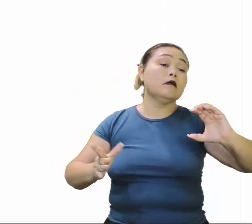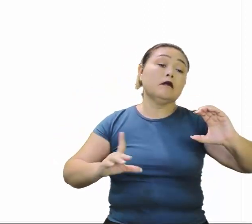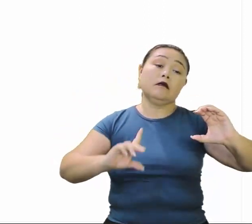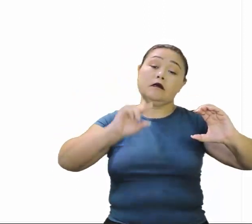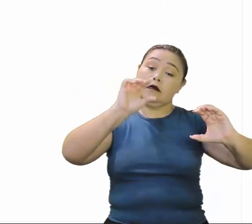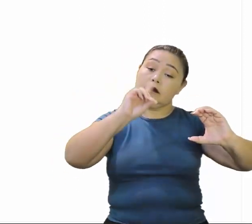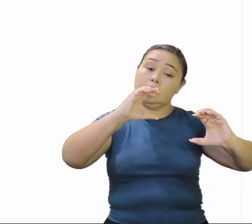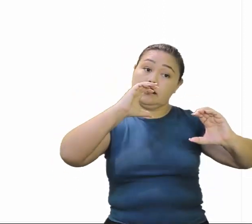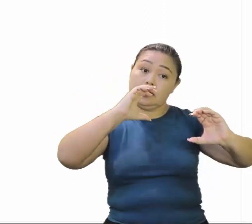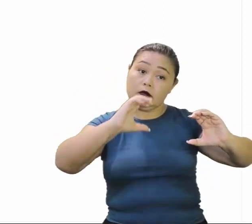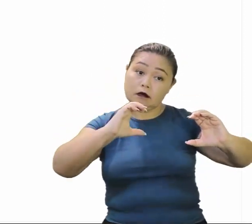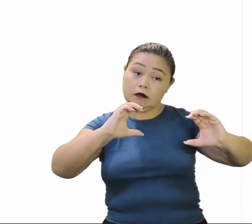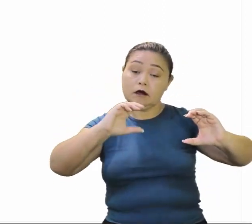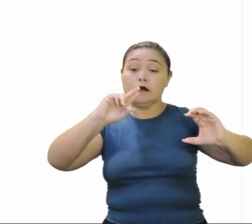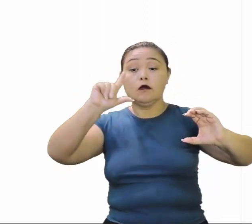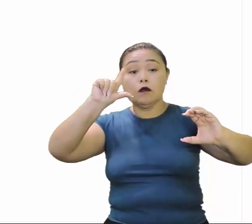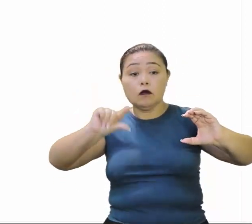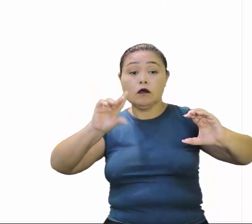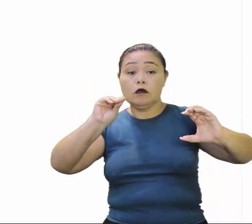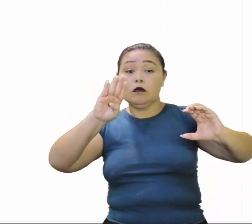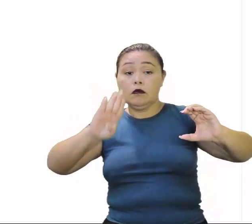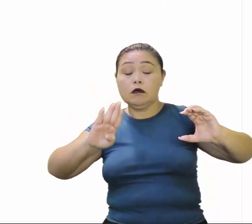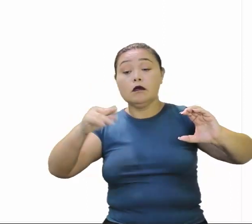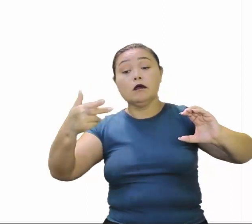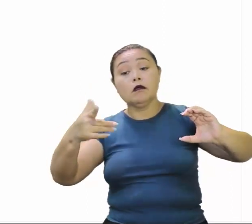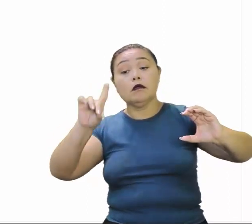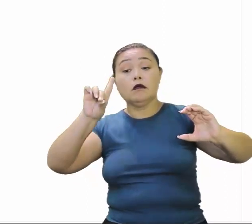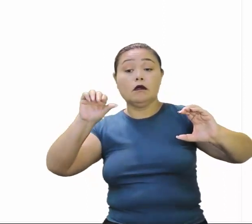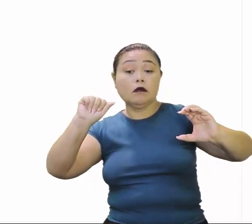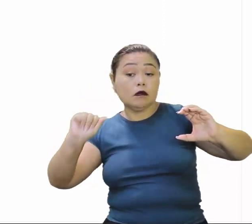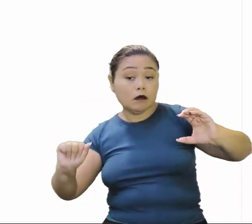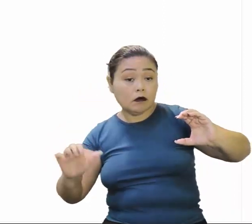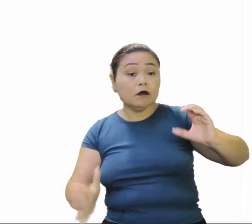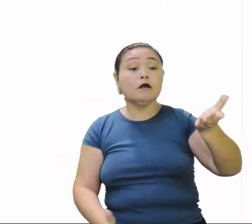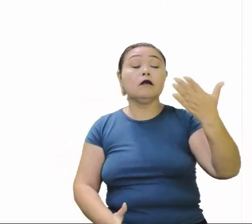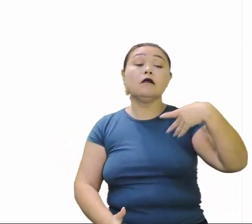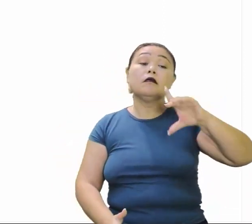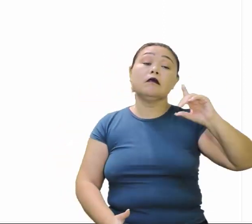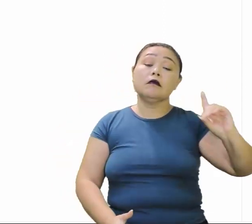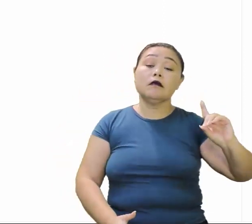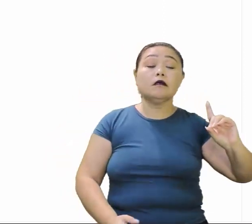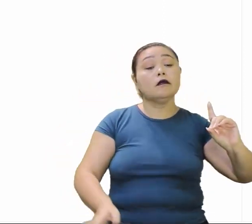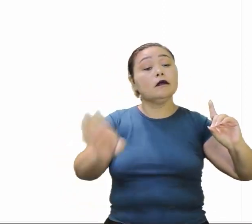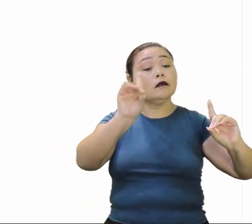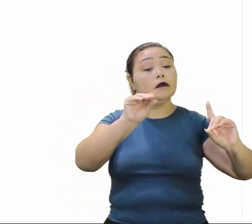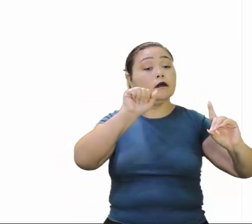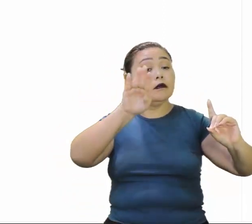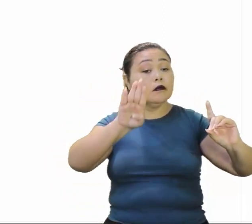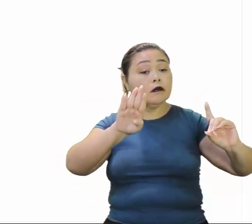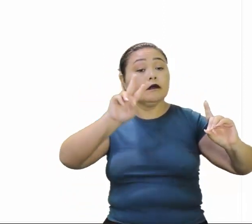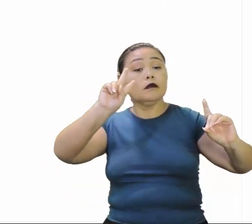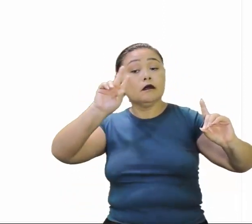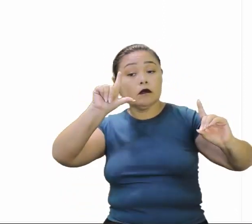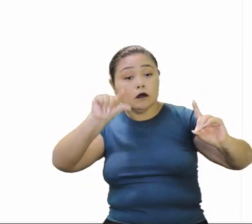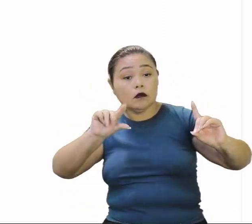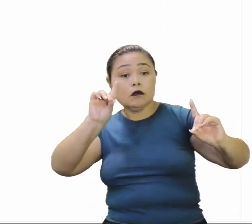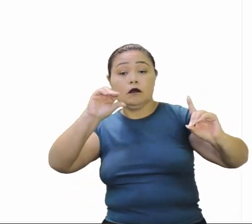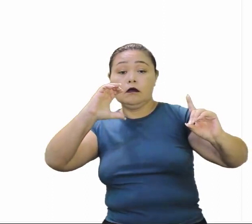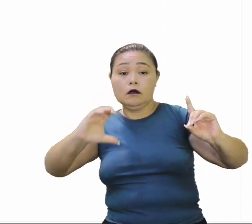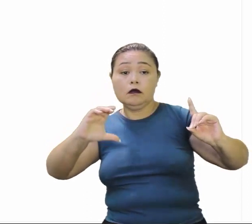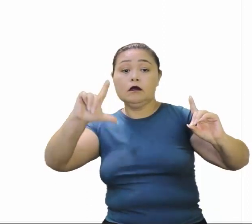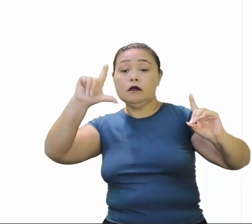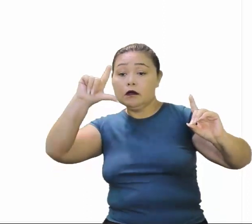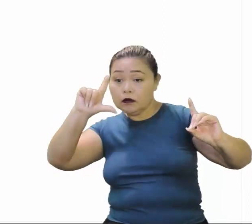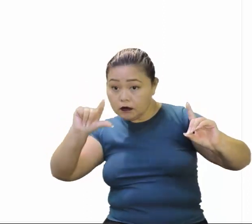letra C, a densidade de C é menor do que a densidade de B, porém igual à densidade de A. Na letra D, a densidade de B é menor do que a densidade de